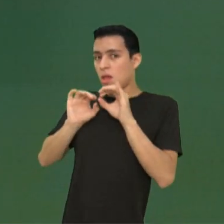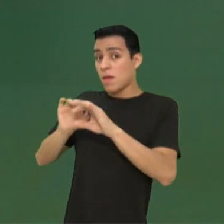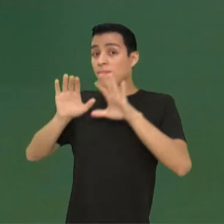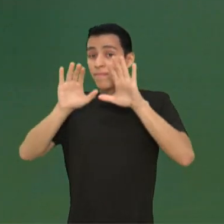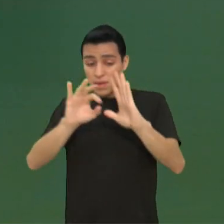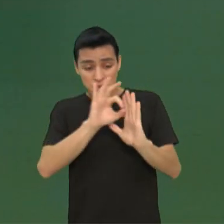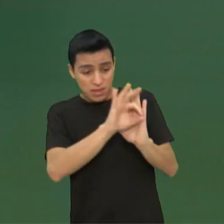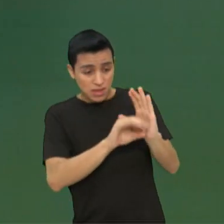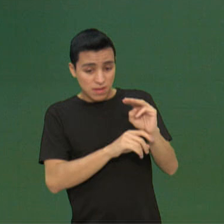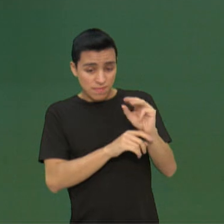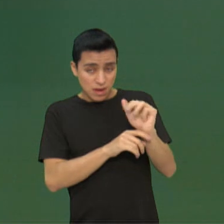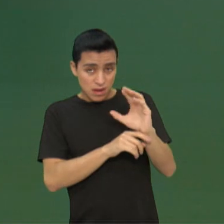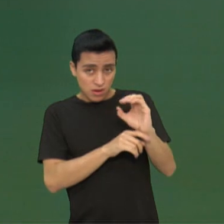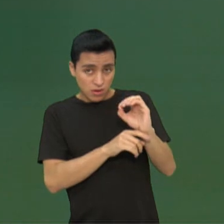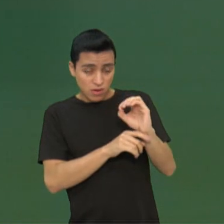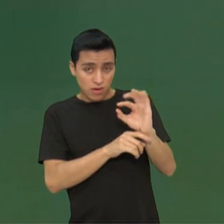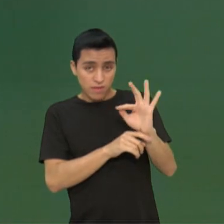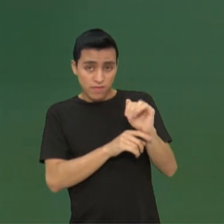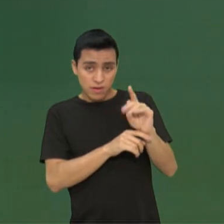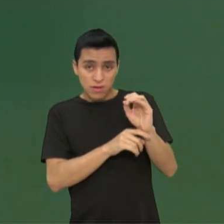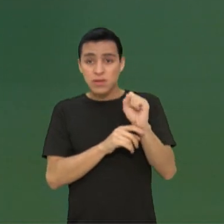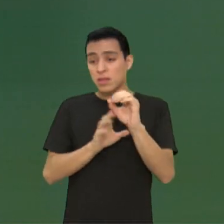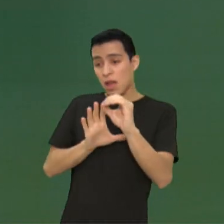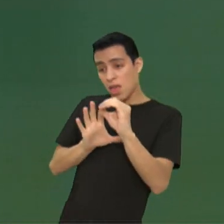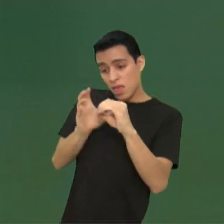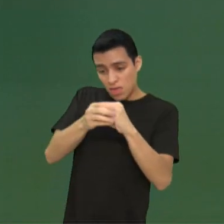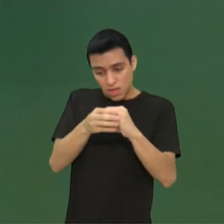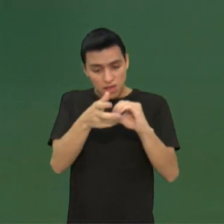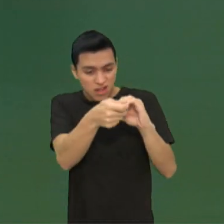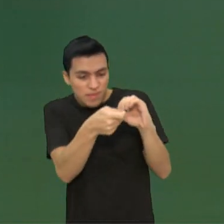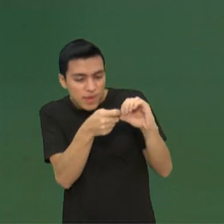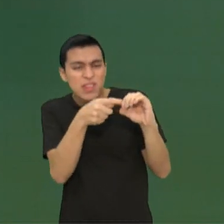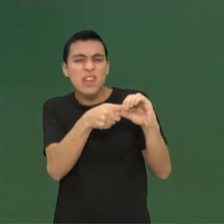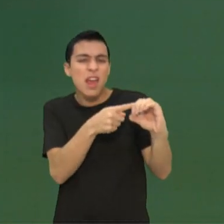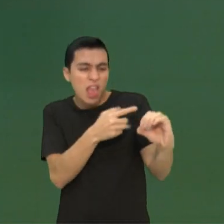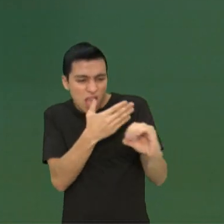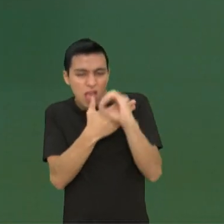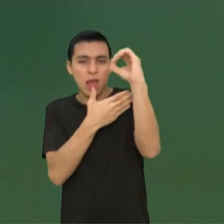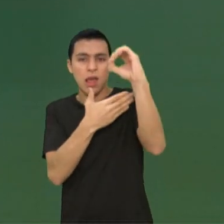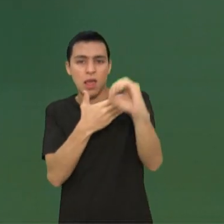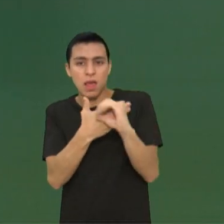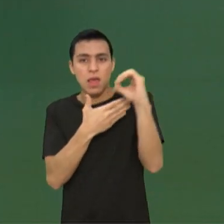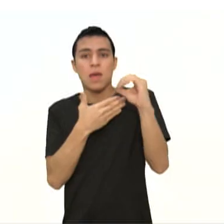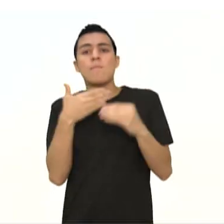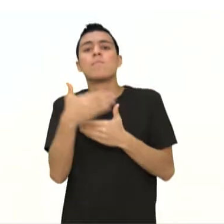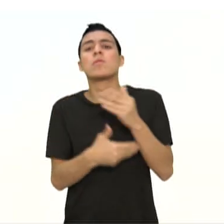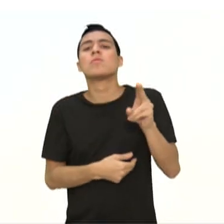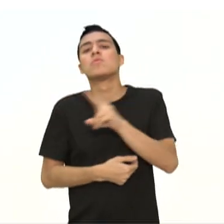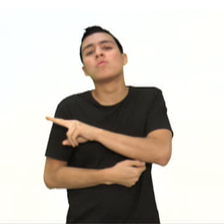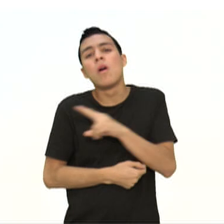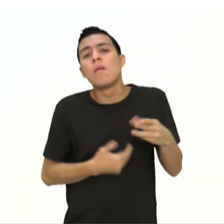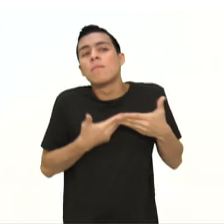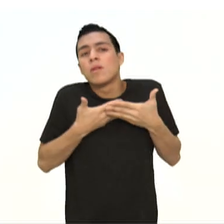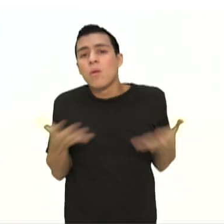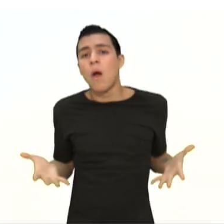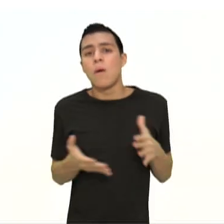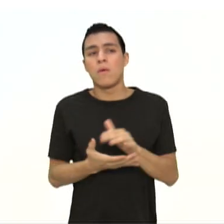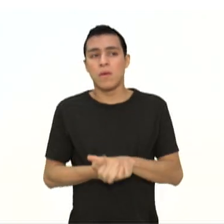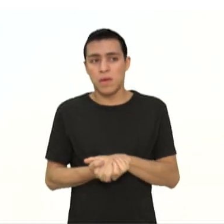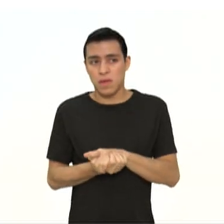células, como os macrófagos, são capazes de englobar e digerir organismos invasores. Um processo conhecido por, veja